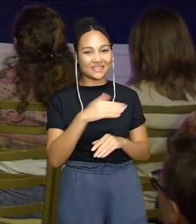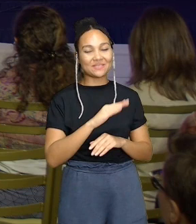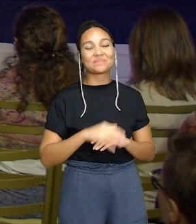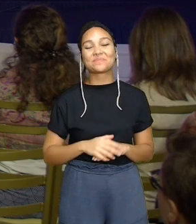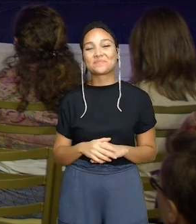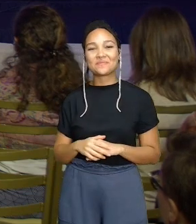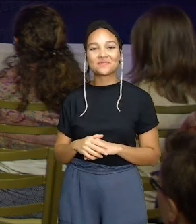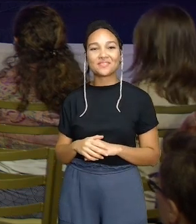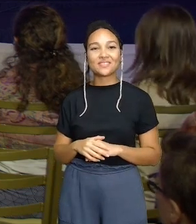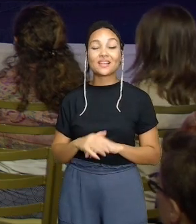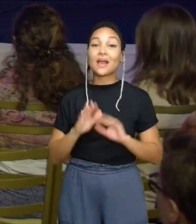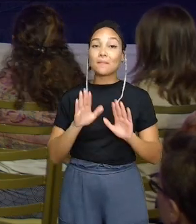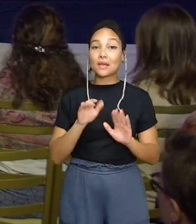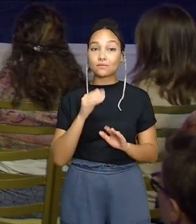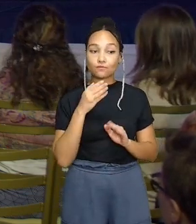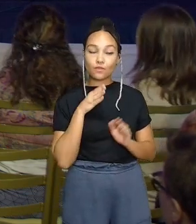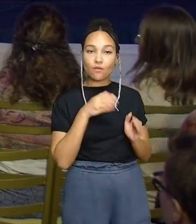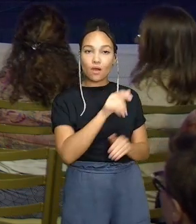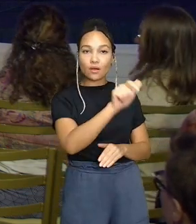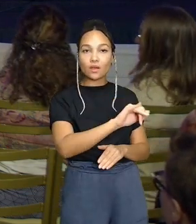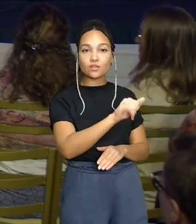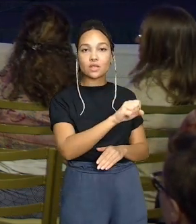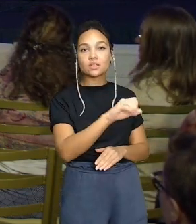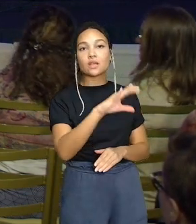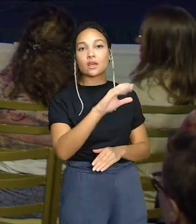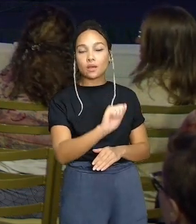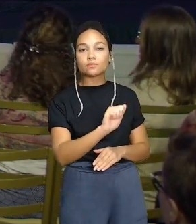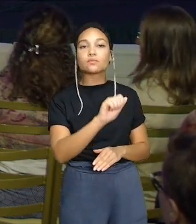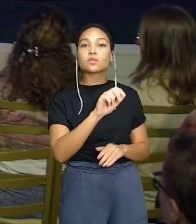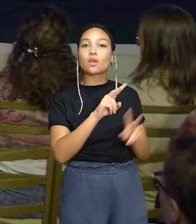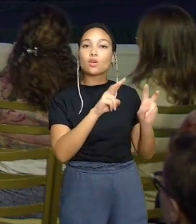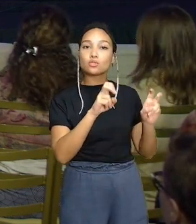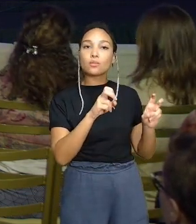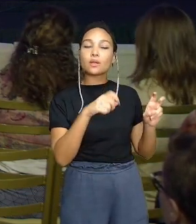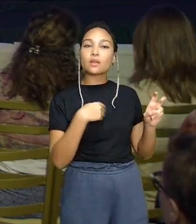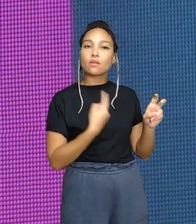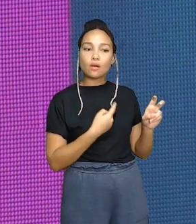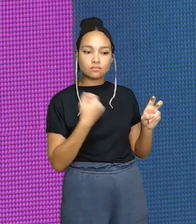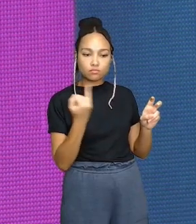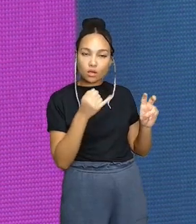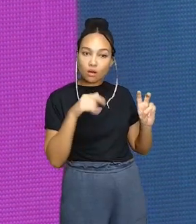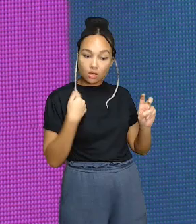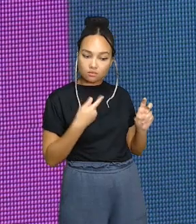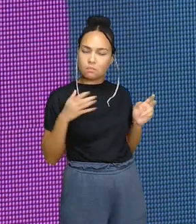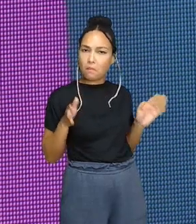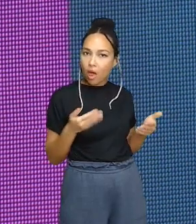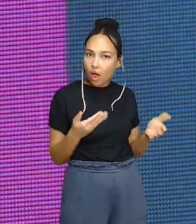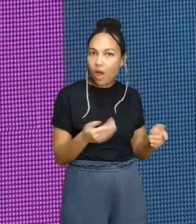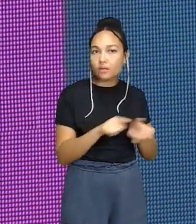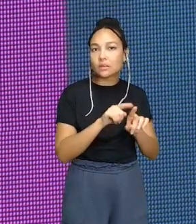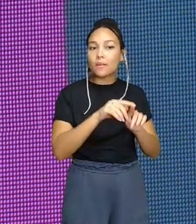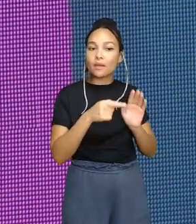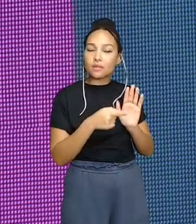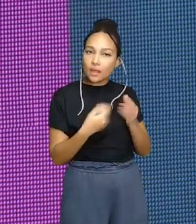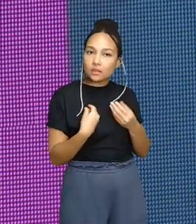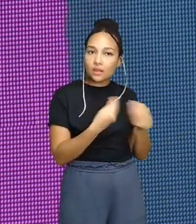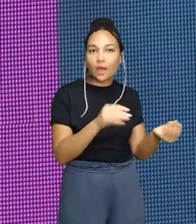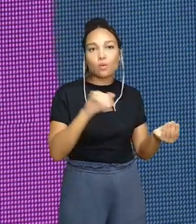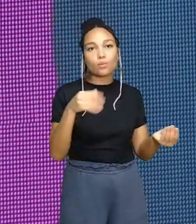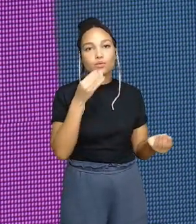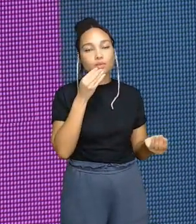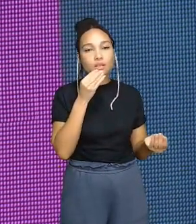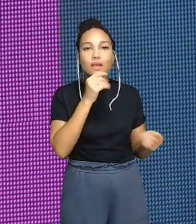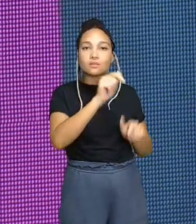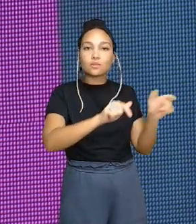Mas para a Jéssica, falando nesse gancho, né, de o quanto a gente tem que incentivar os estudantes, tem que dar essas oportunidades para os estudantes de escola